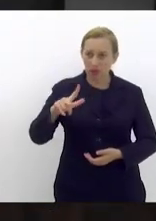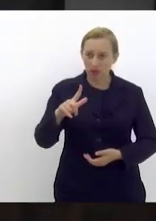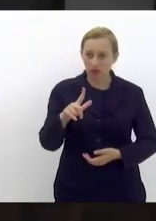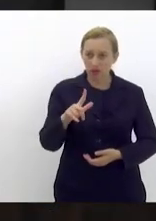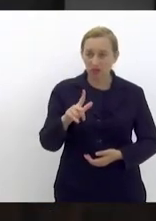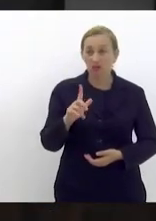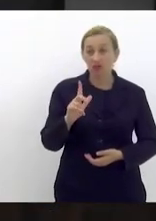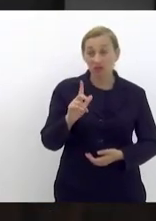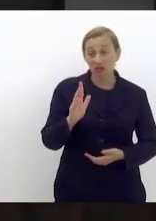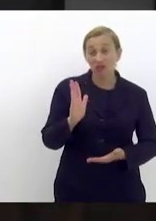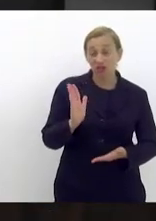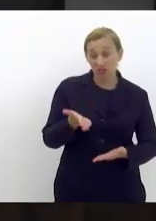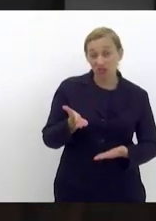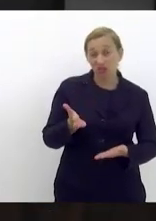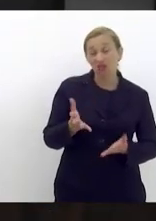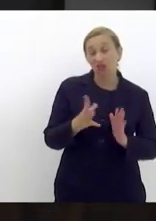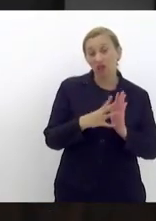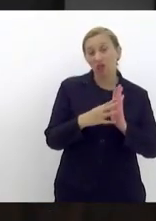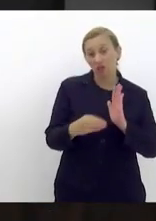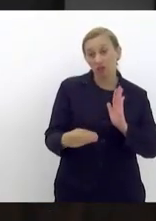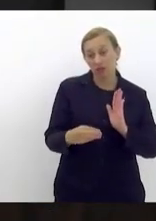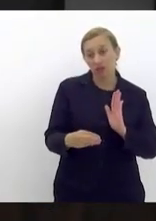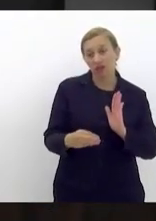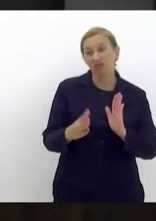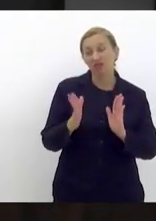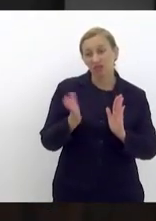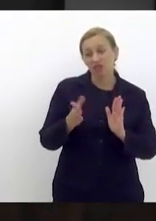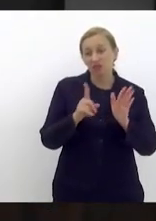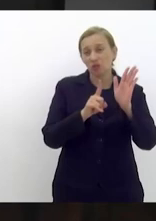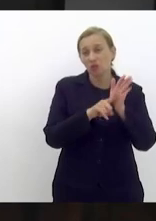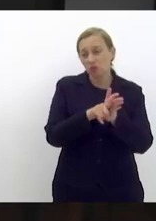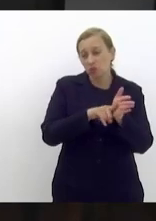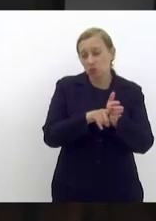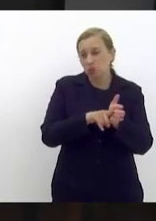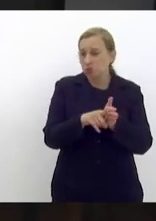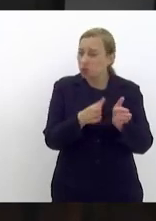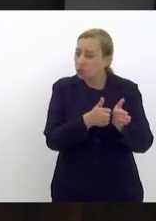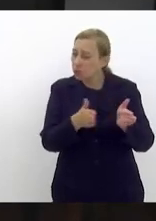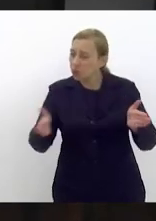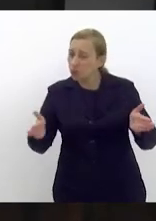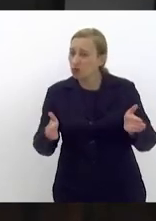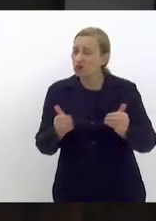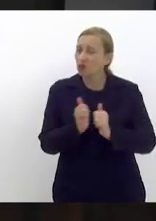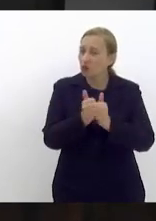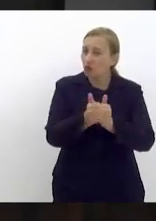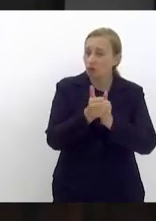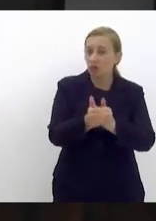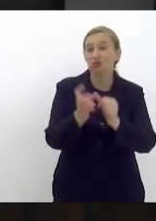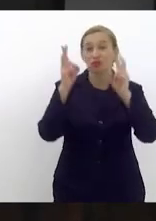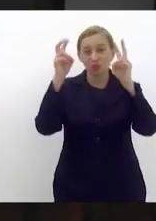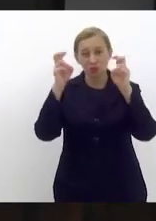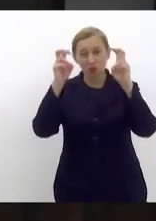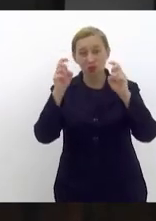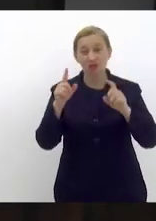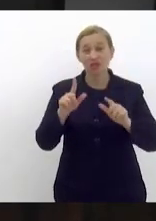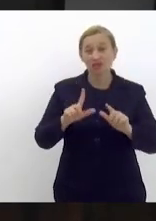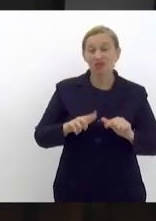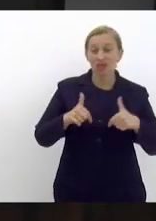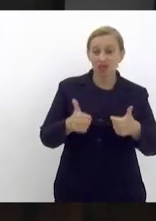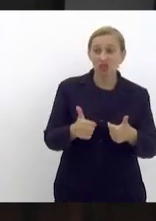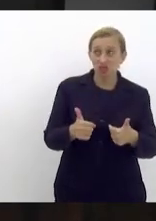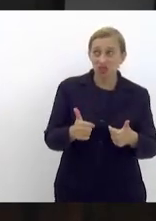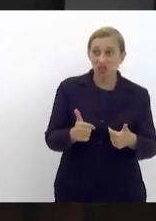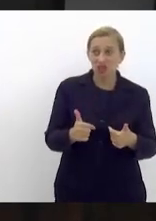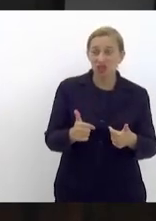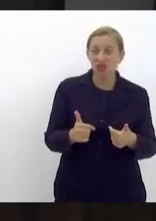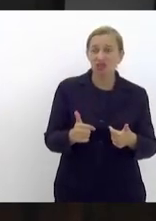está virando. E já tem uma linha de investigação, para quem está acompanhando as matérias, de que esses atos estão